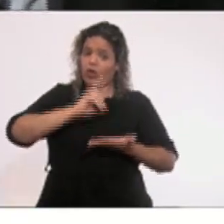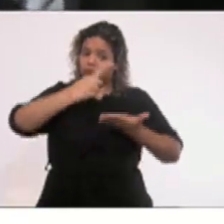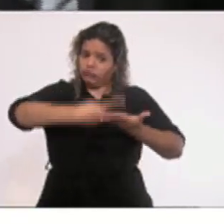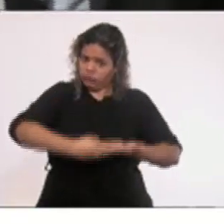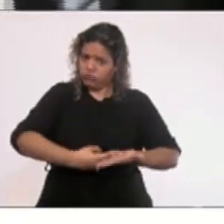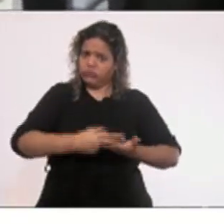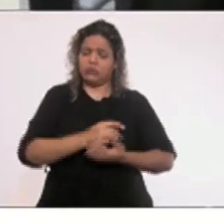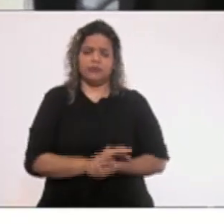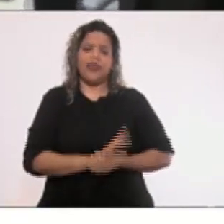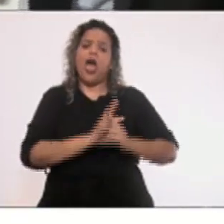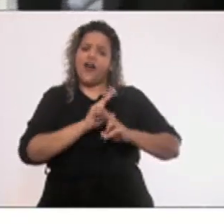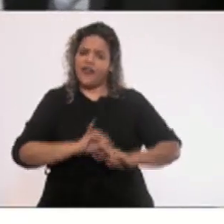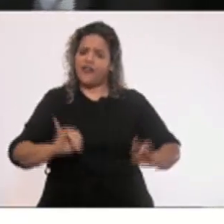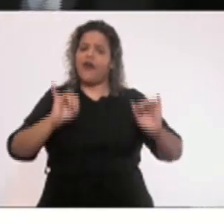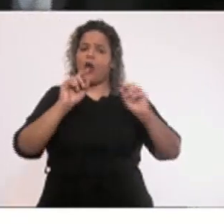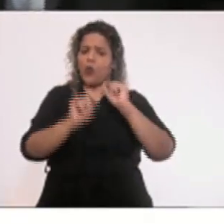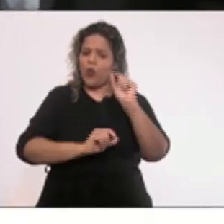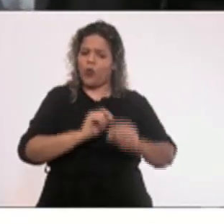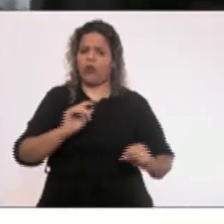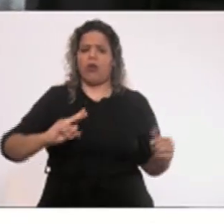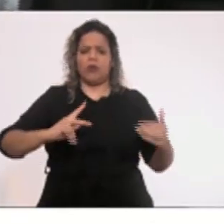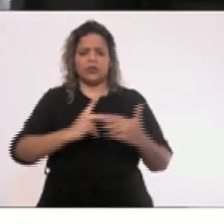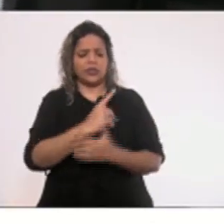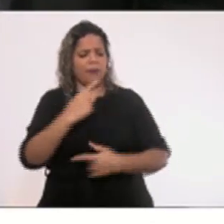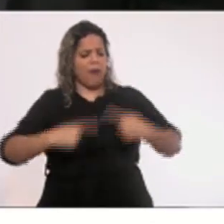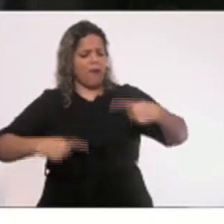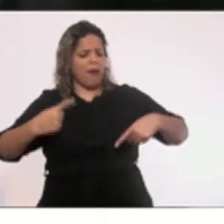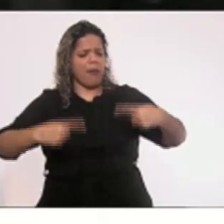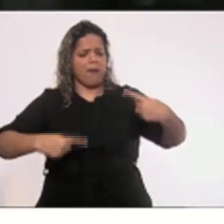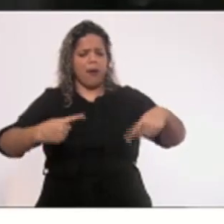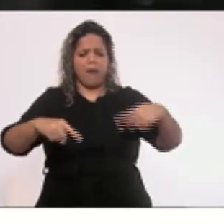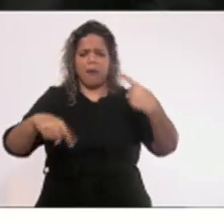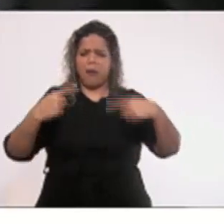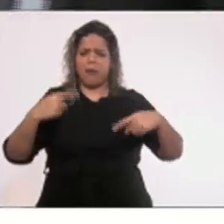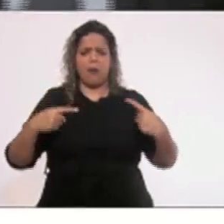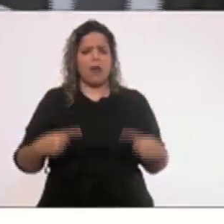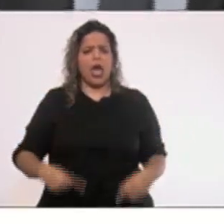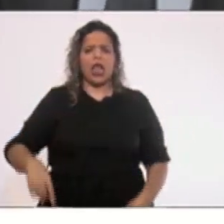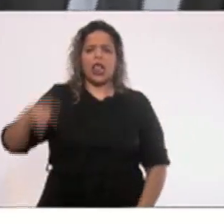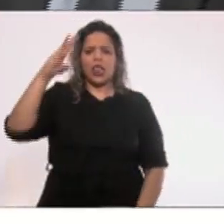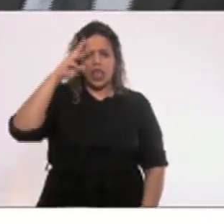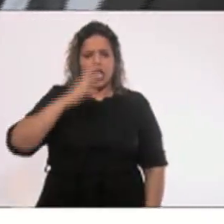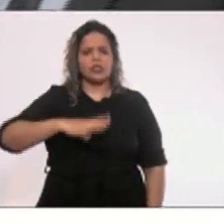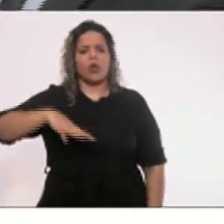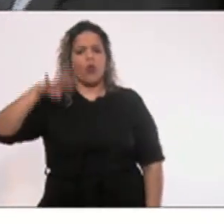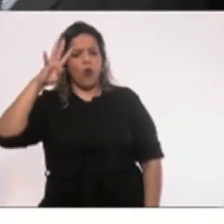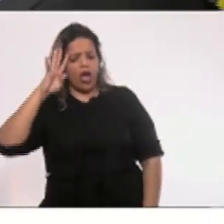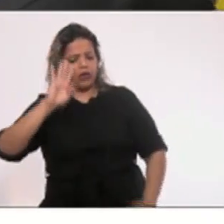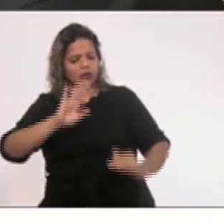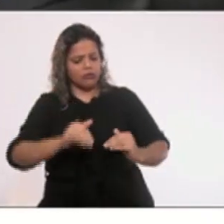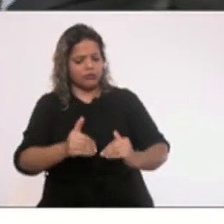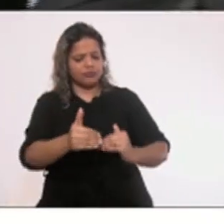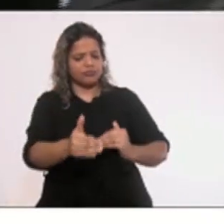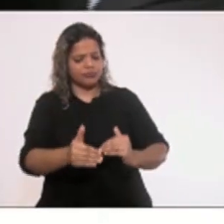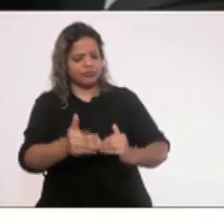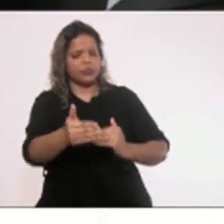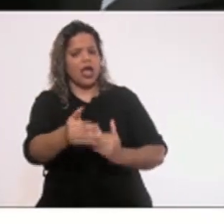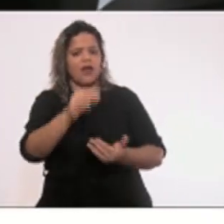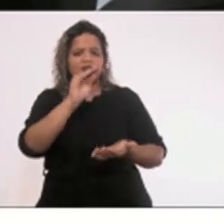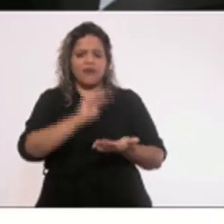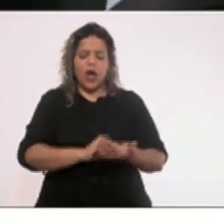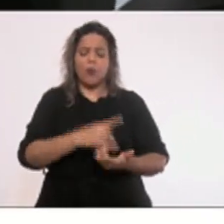acordo vai levar às sessões extraordinárias de terça e quarta-feira. A falta